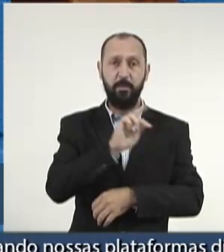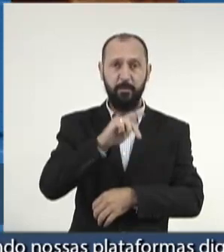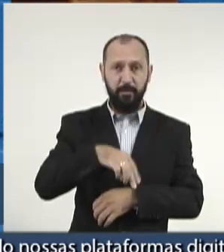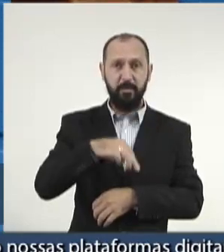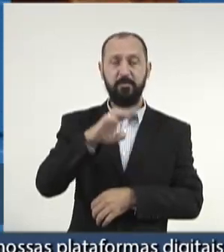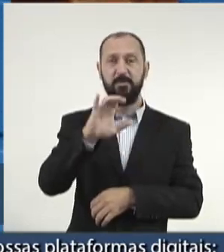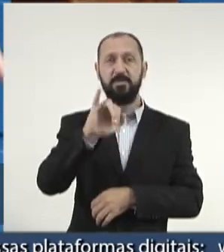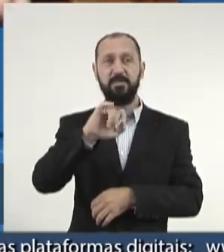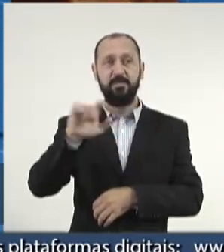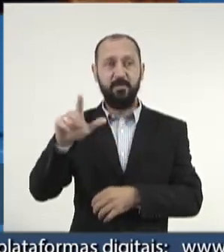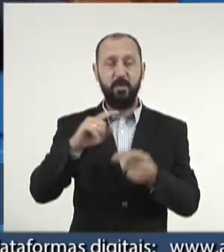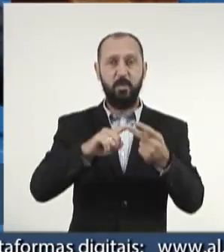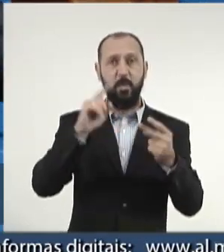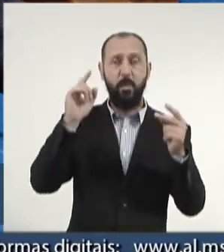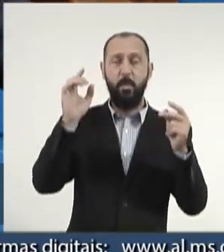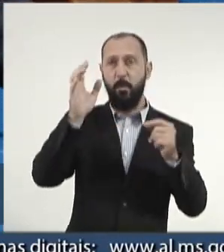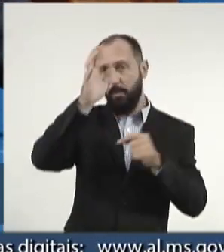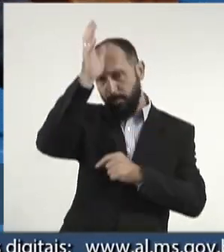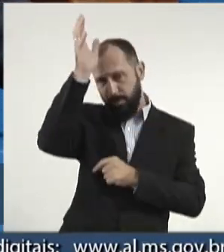civil, um bombeiro,